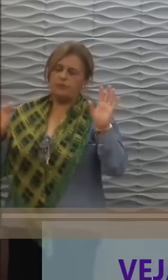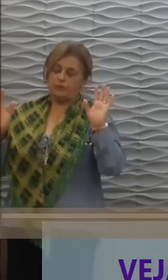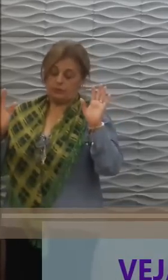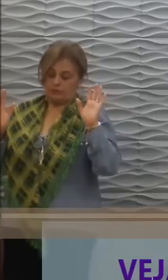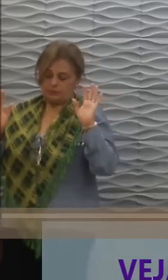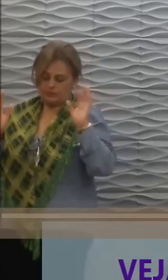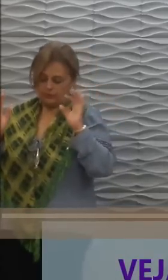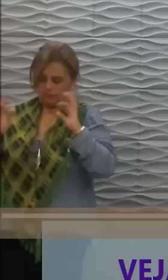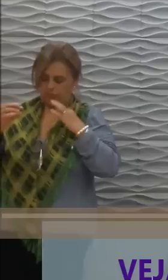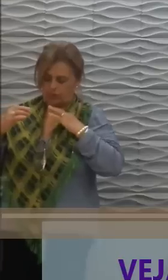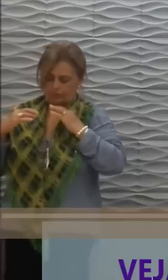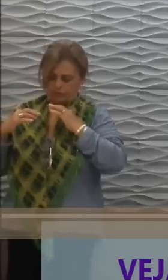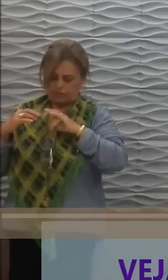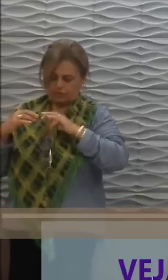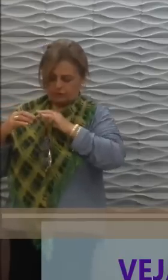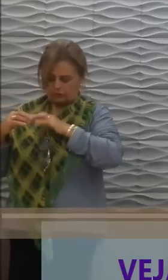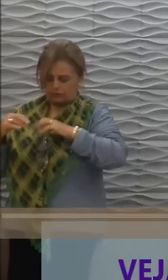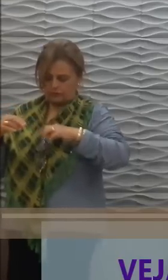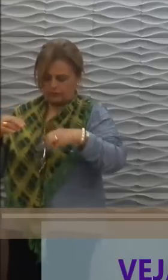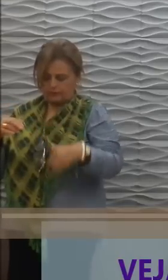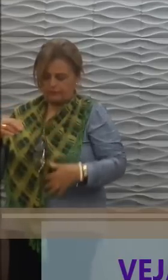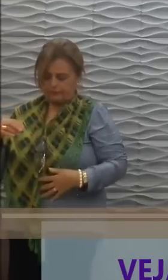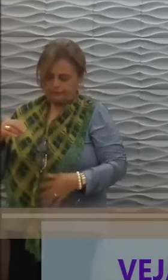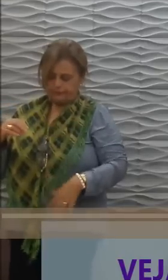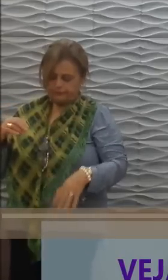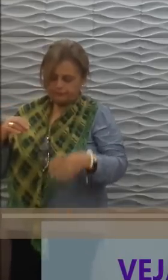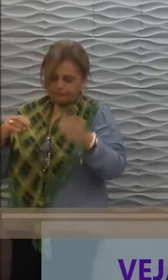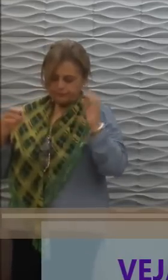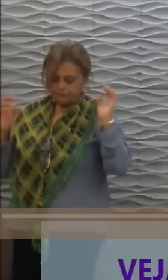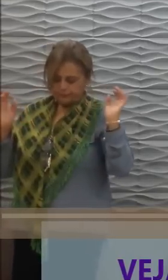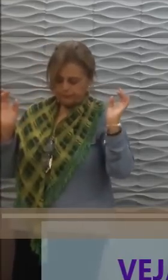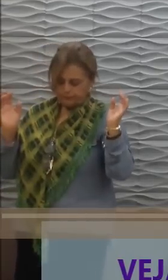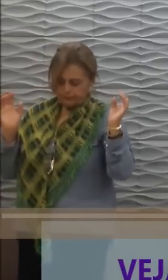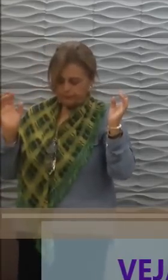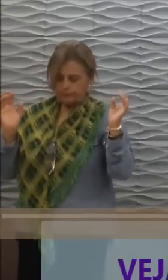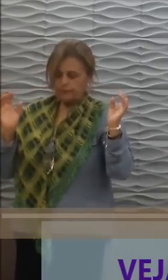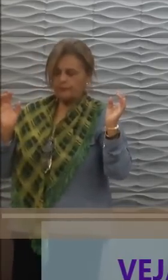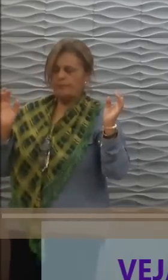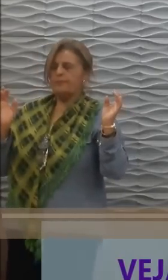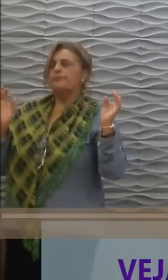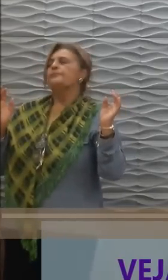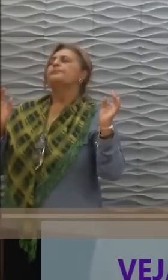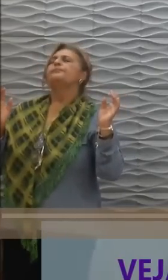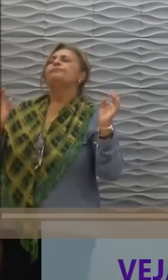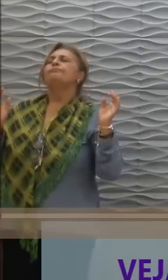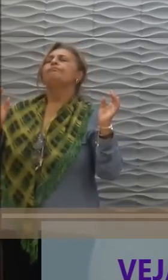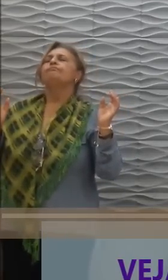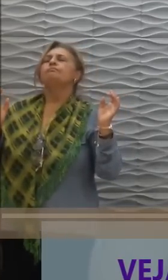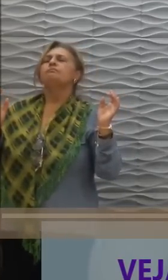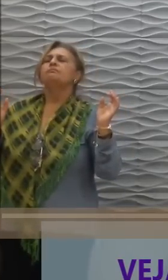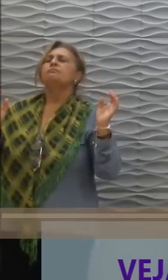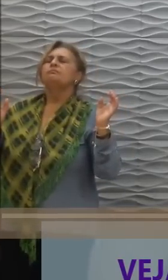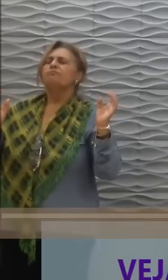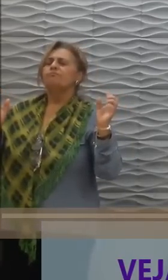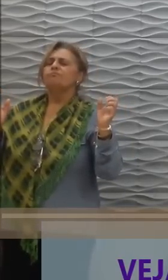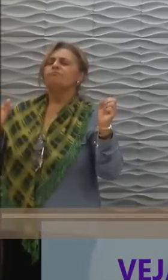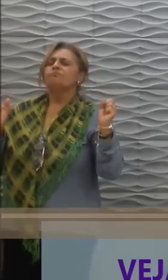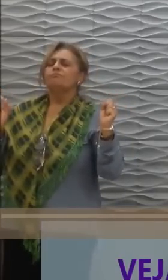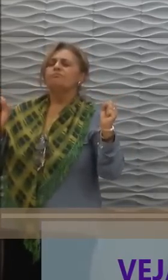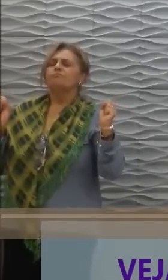aqui, em nome de Jesus. Que se tiver alguém aqui que, Pai amado, está cavaleando, Pai, na caminhada, o teu espírito